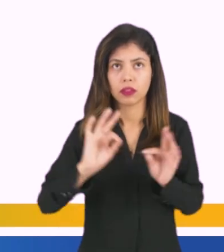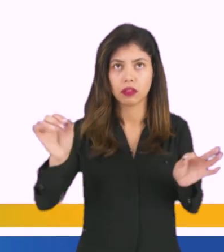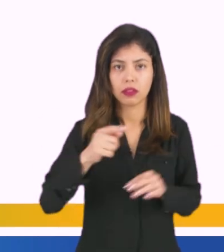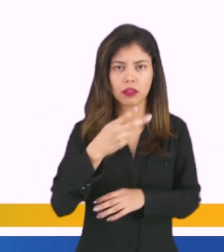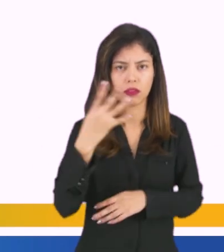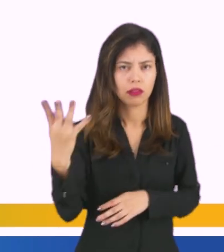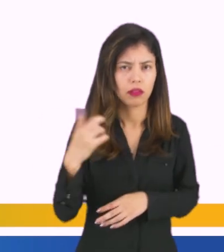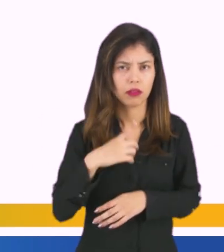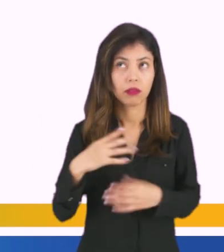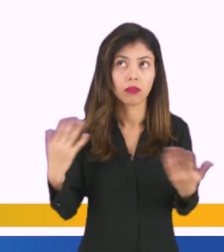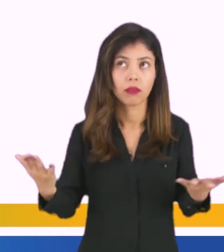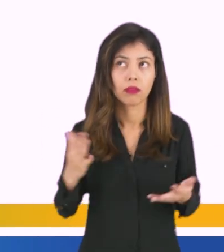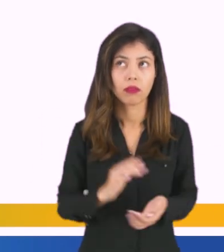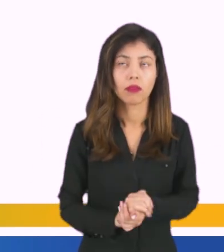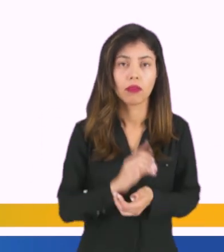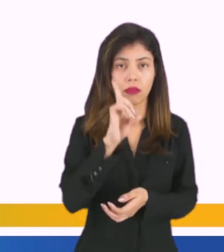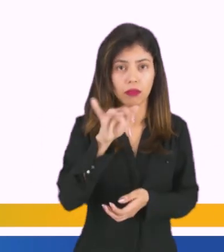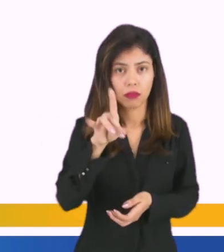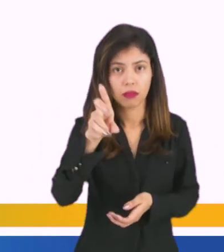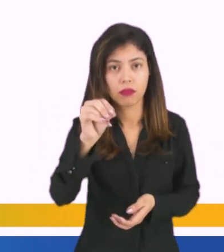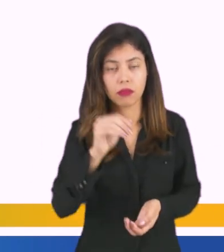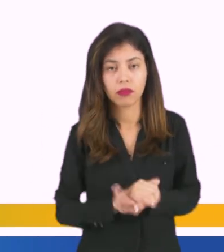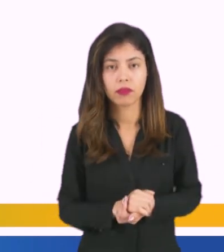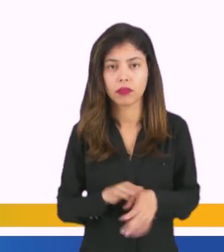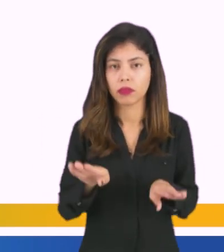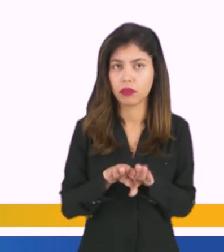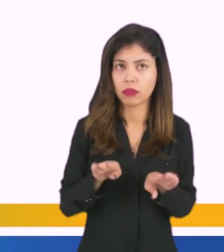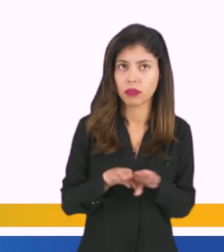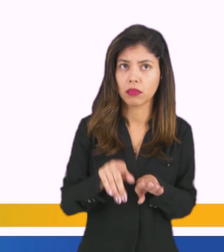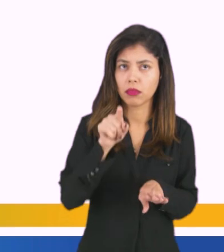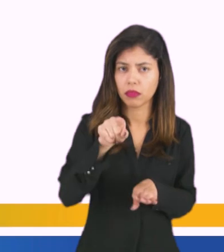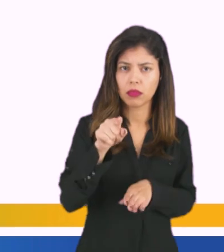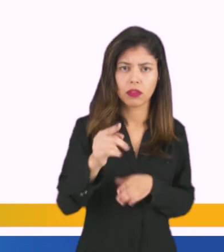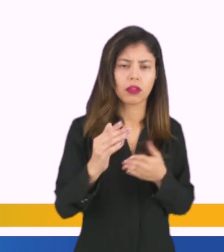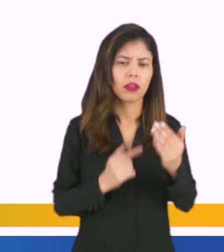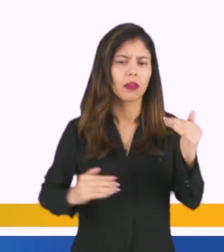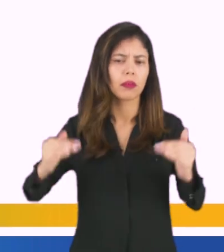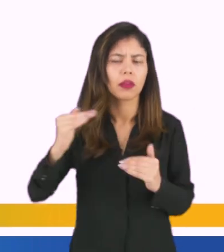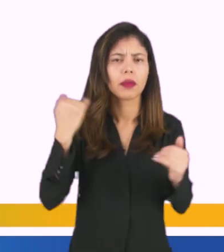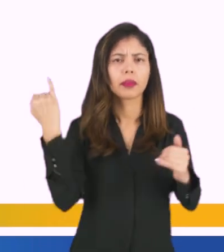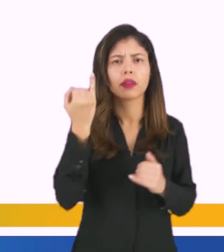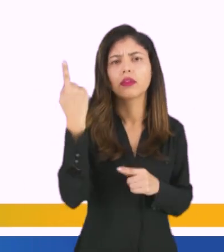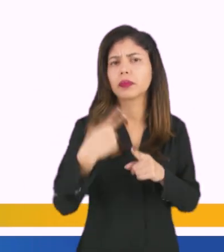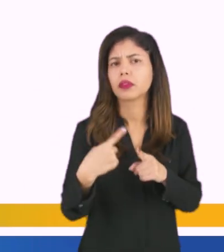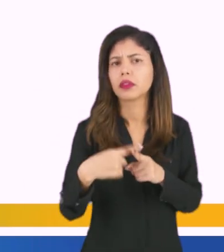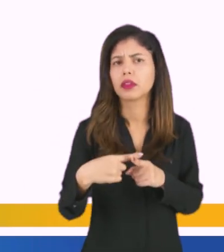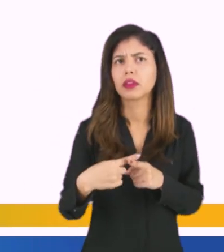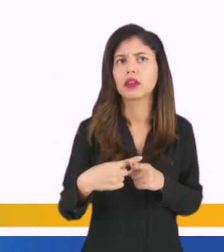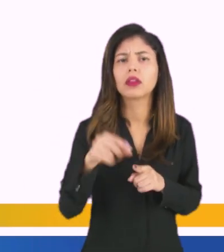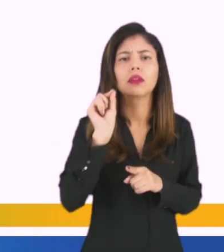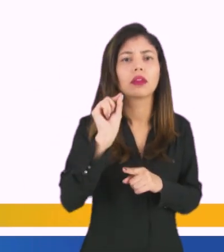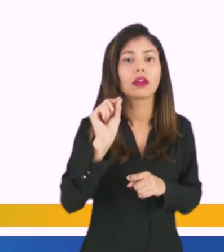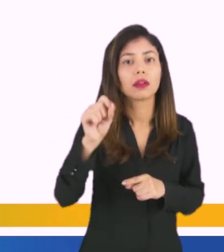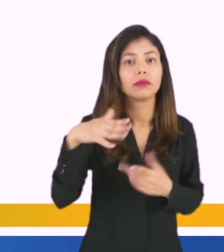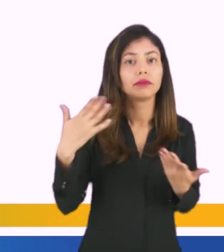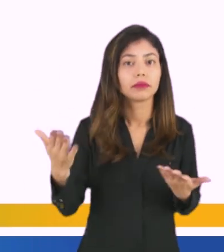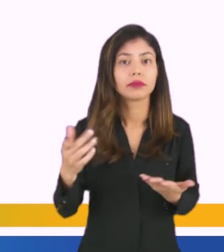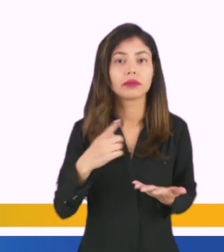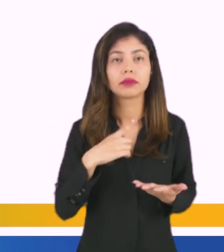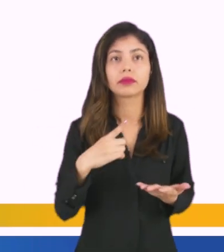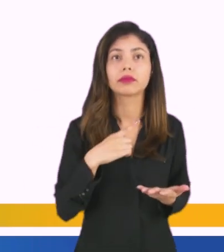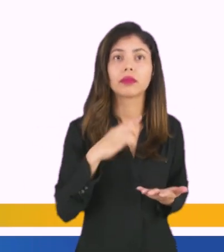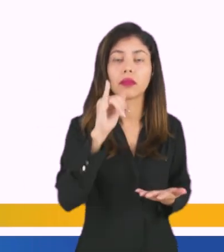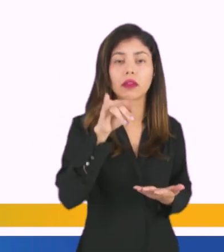quantidade, quantificar esse indicador. Esse indicador é relevante, é importante. Por que é importante? O que adianta eu ter